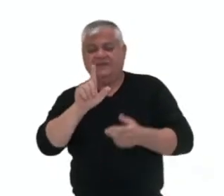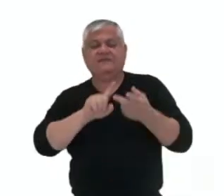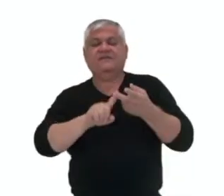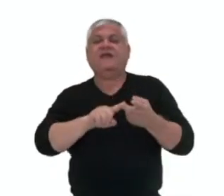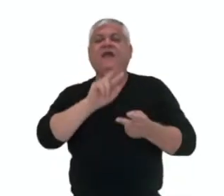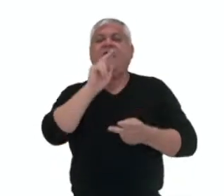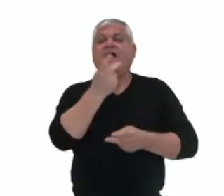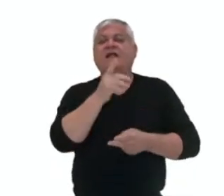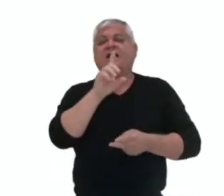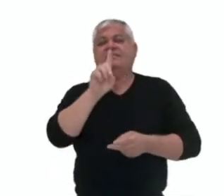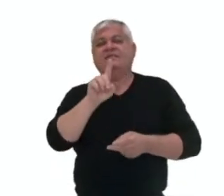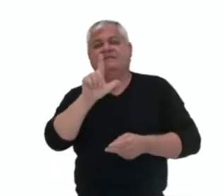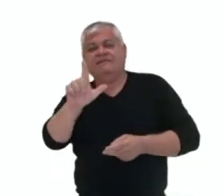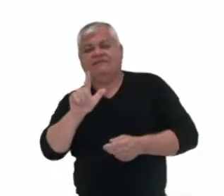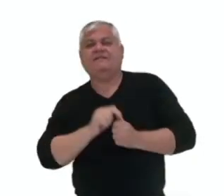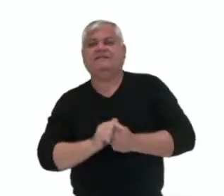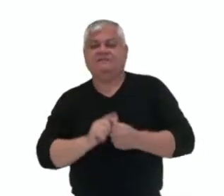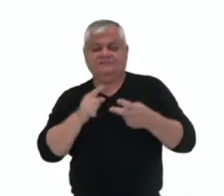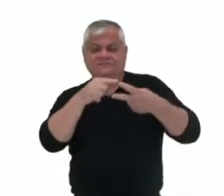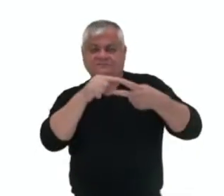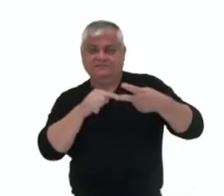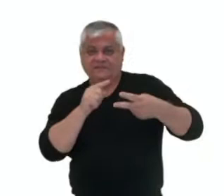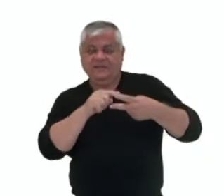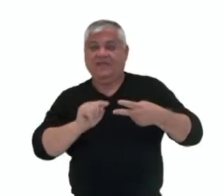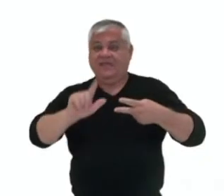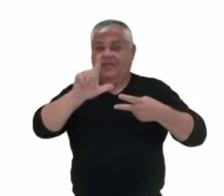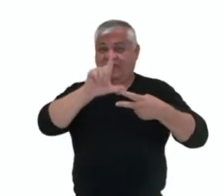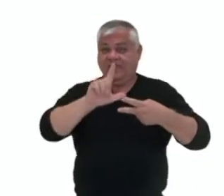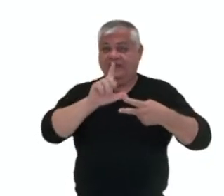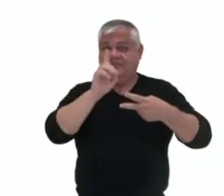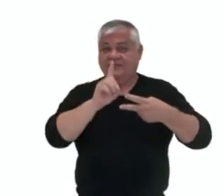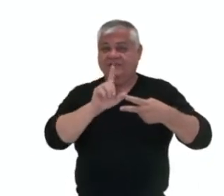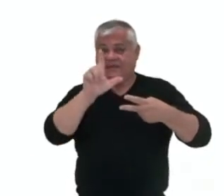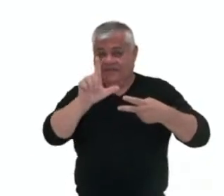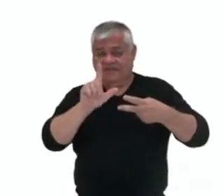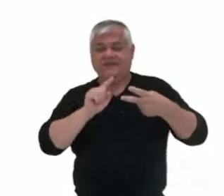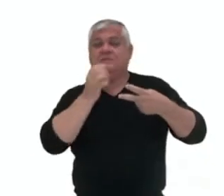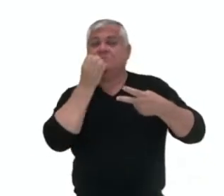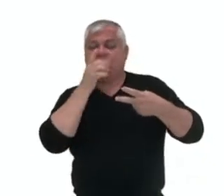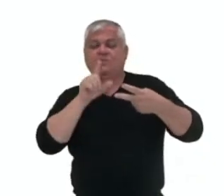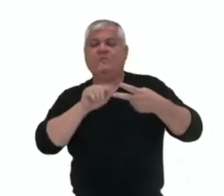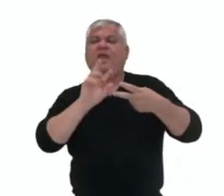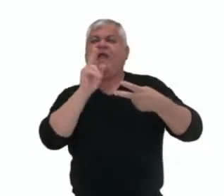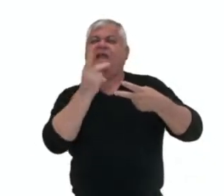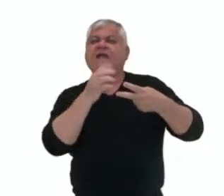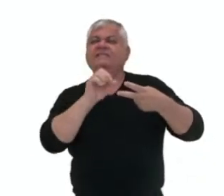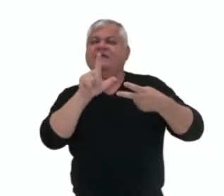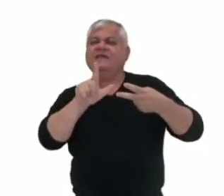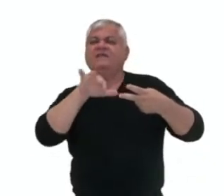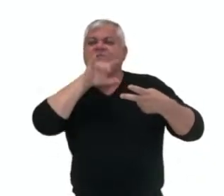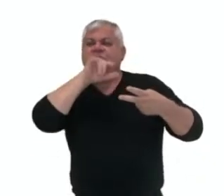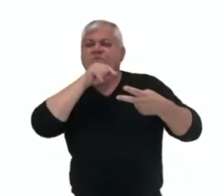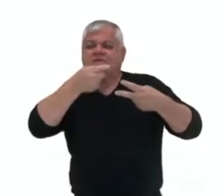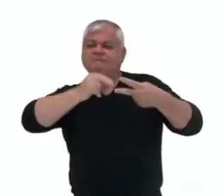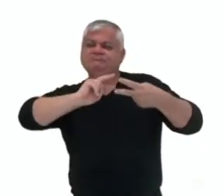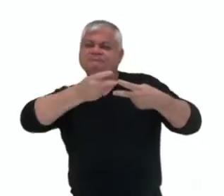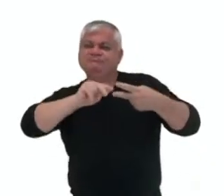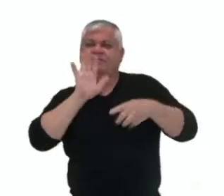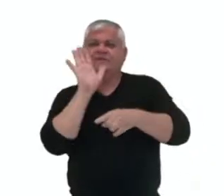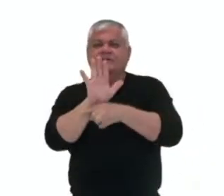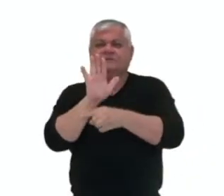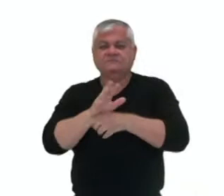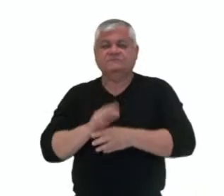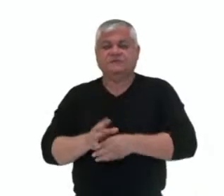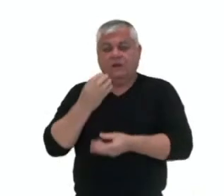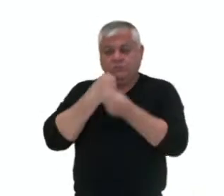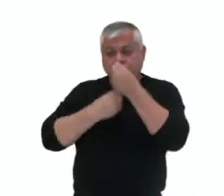os níveis de colesterol bom, ruim e bom, respectivamente. Adotar uma alimentação saudável ajuda a diminuir